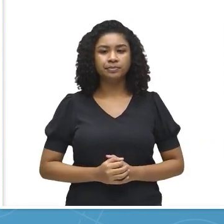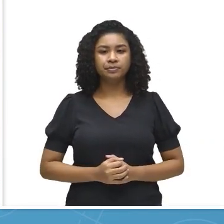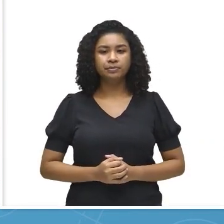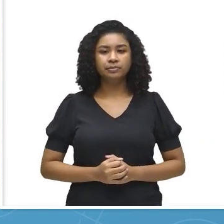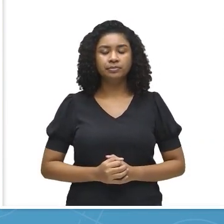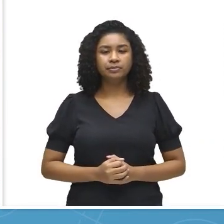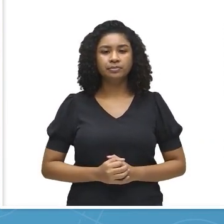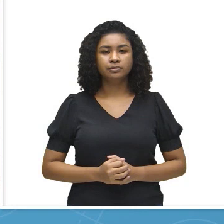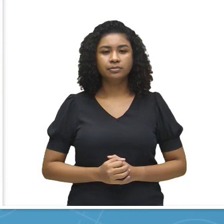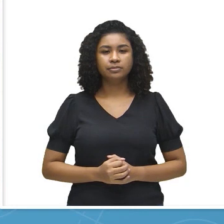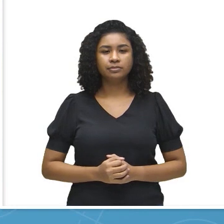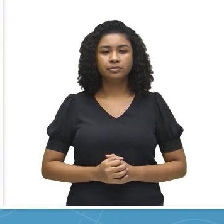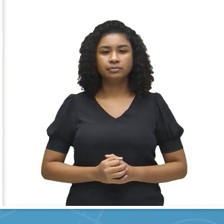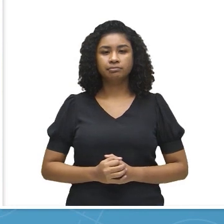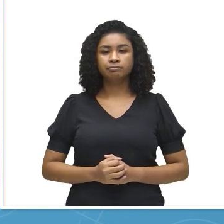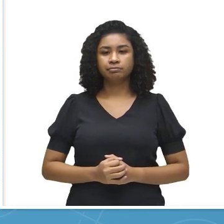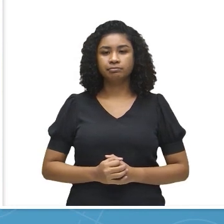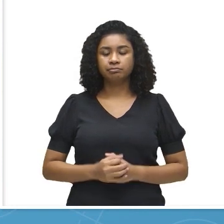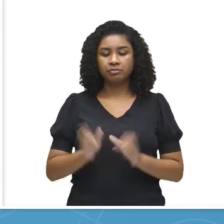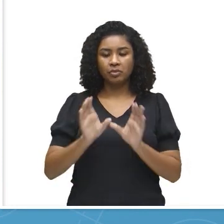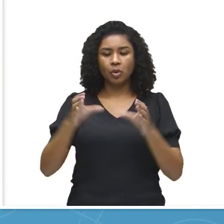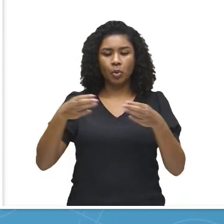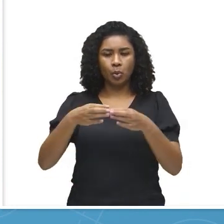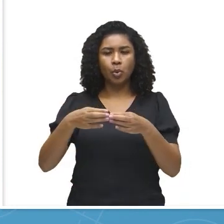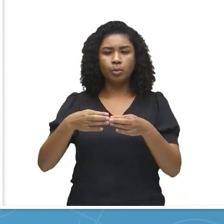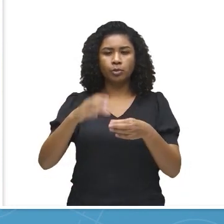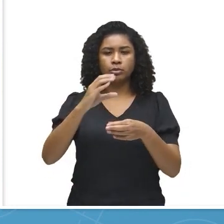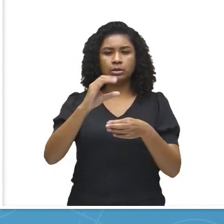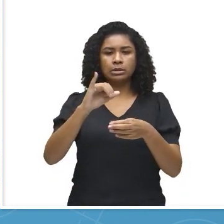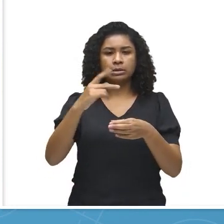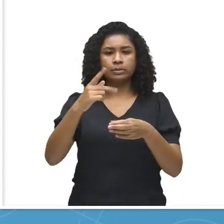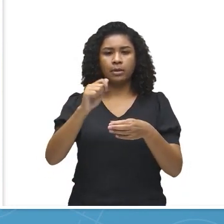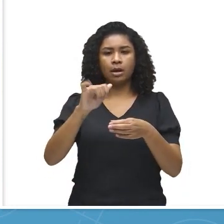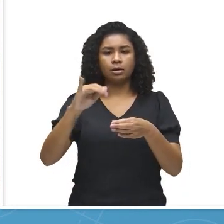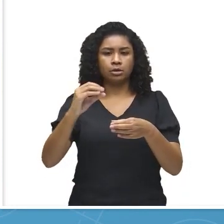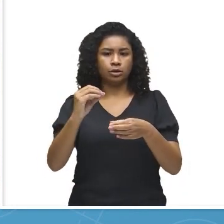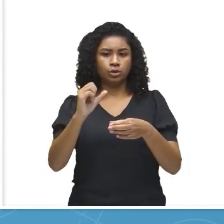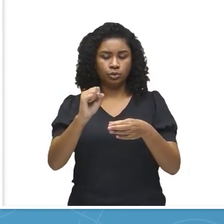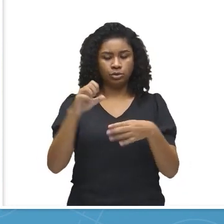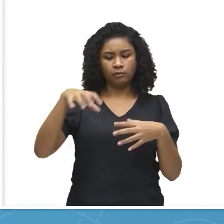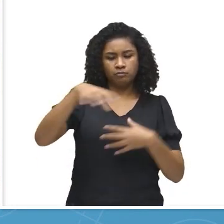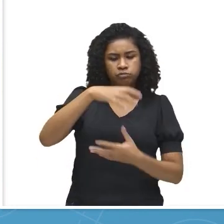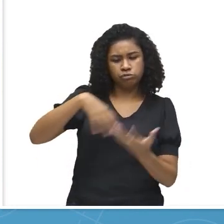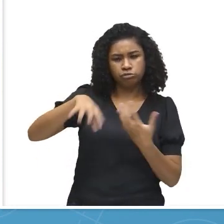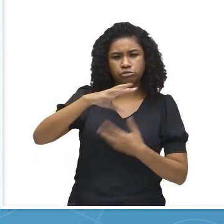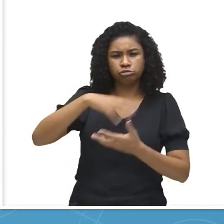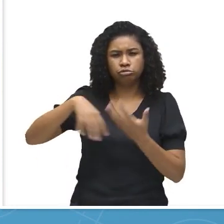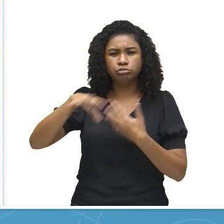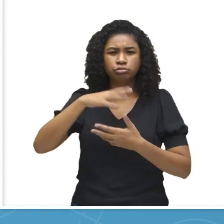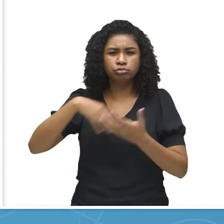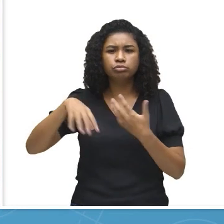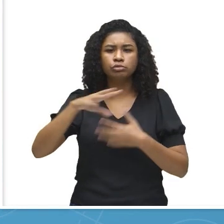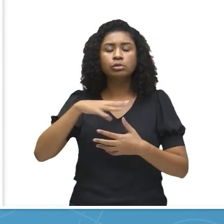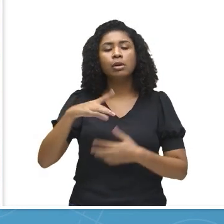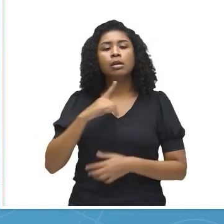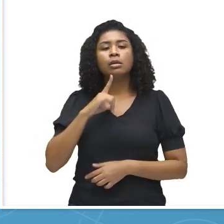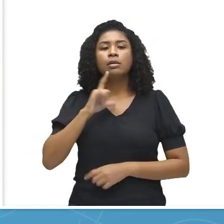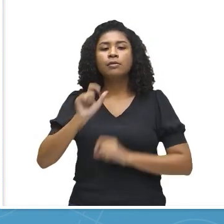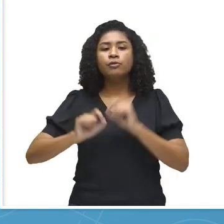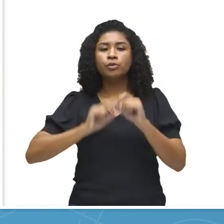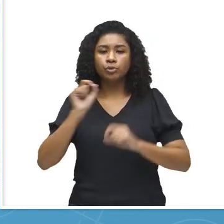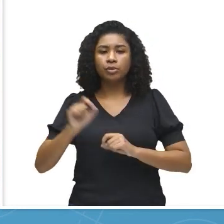A Revolta dos Cipaios, 1857, foi o primeiro movimento nacionalista indiano. Os Cipaios